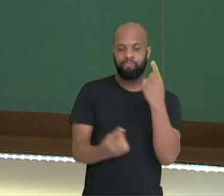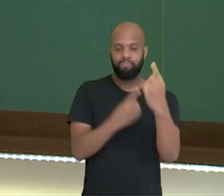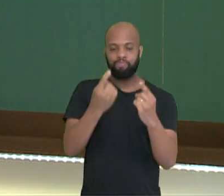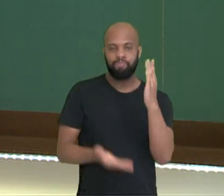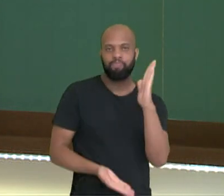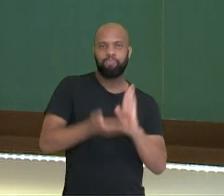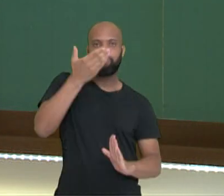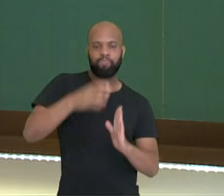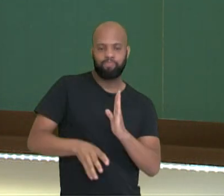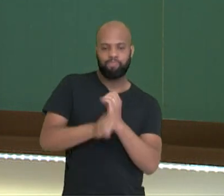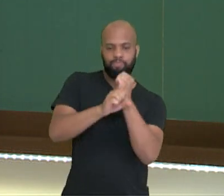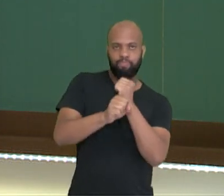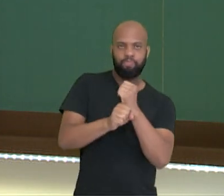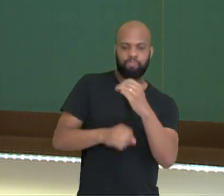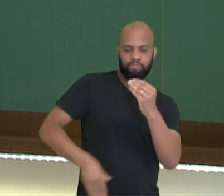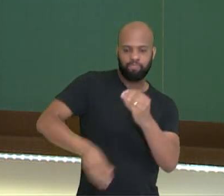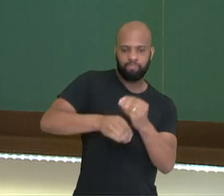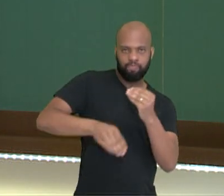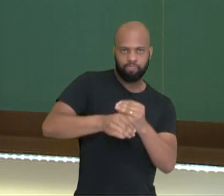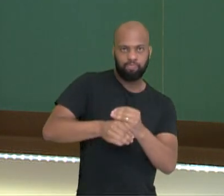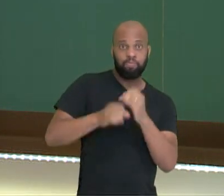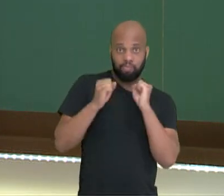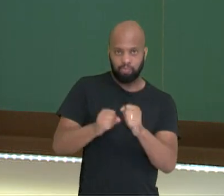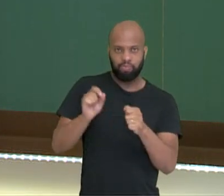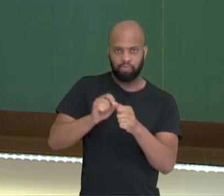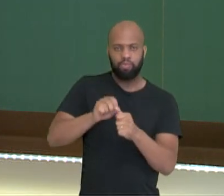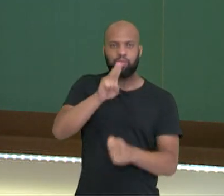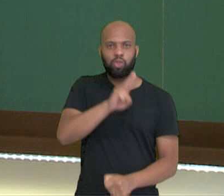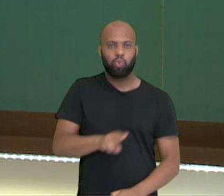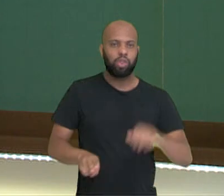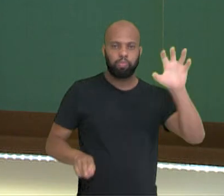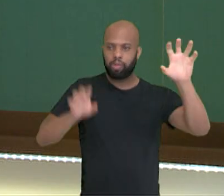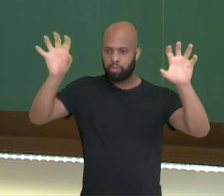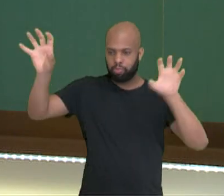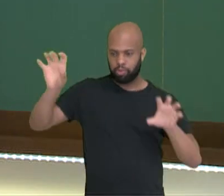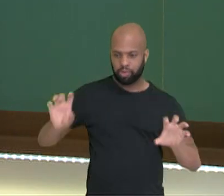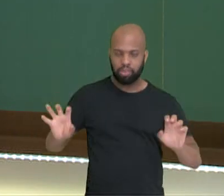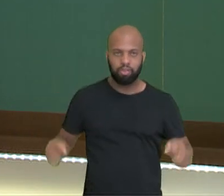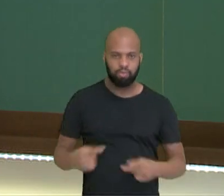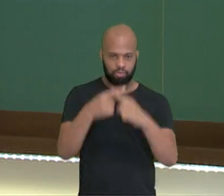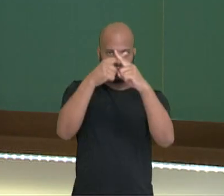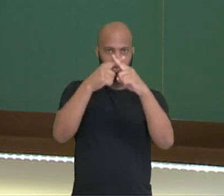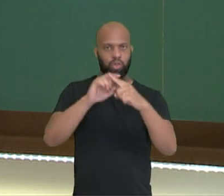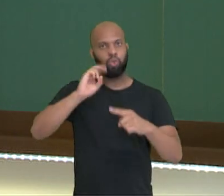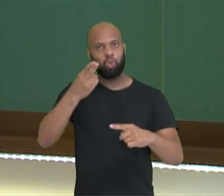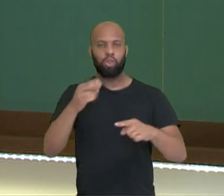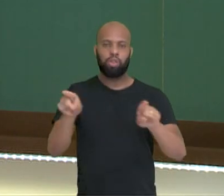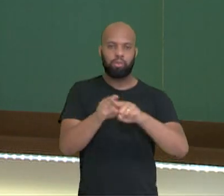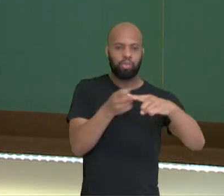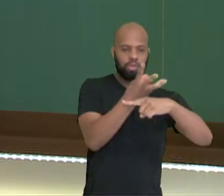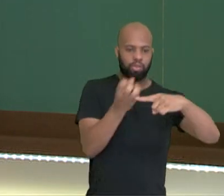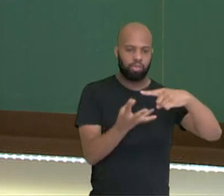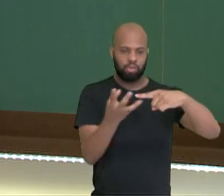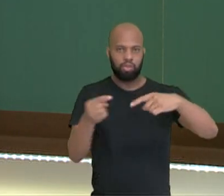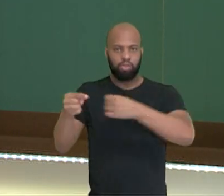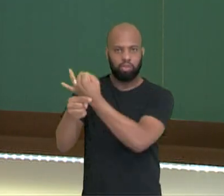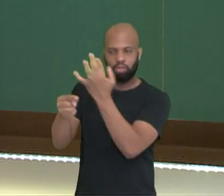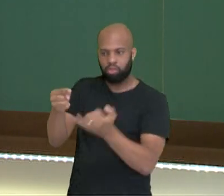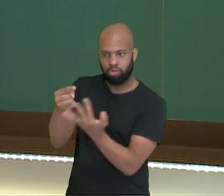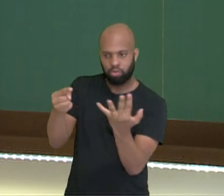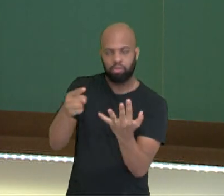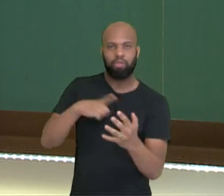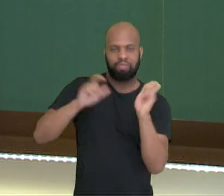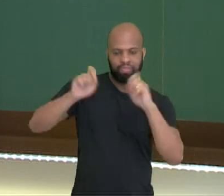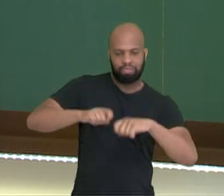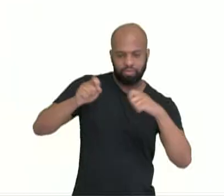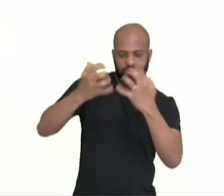aumento percentual real, tá? Pode fazer usando regra de 3, pode fazer usando somente a razão entre as duas, que também dá certo. Vou deixar